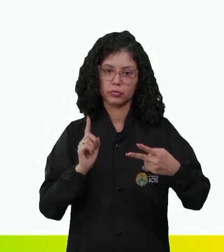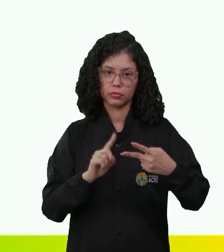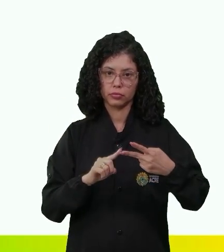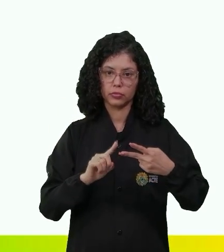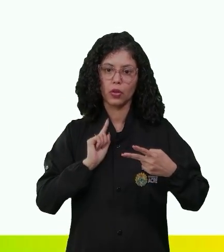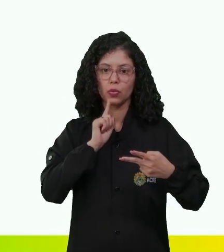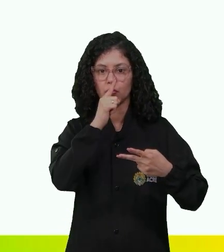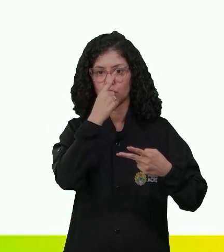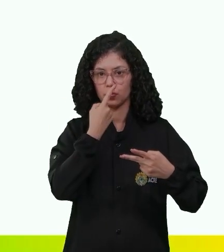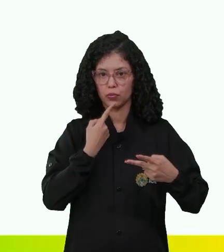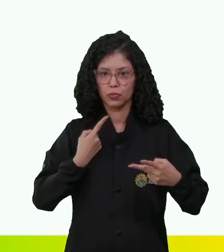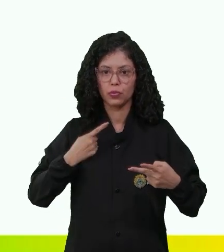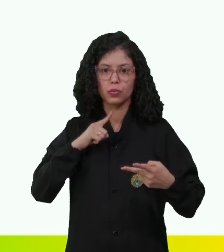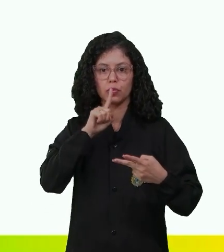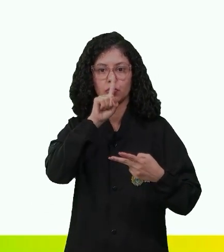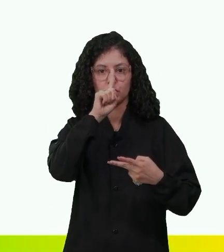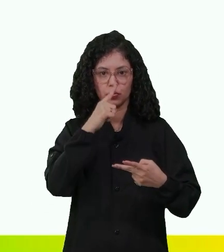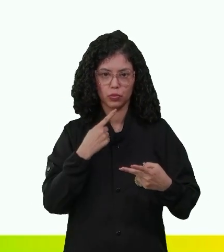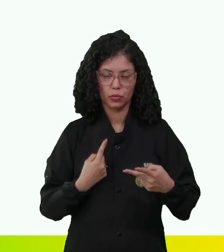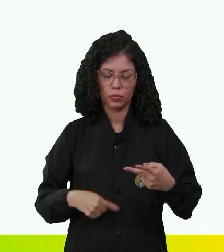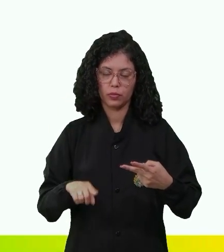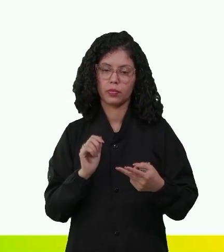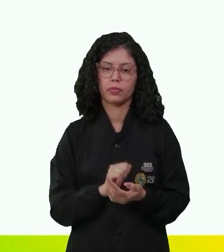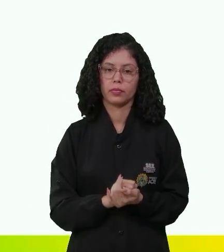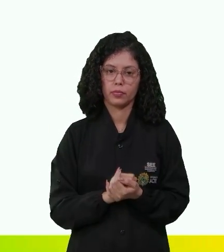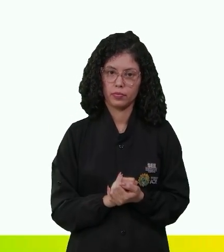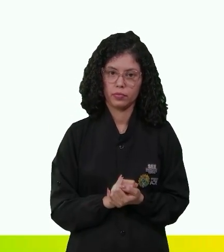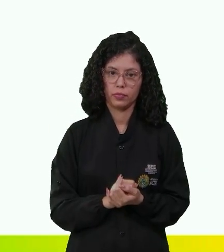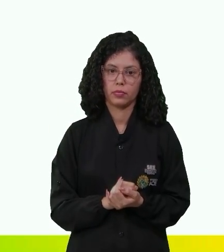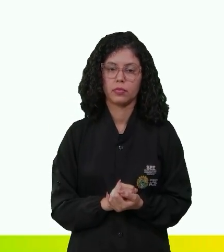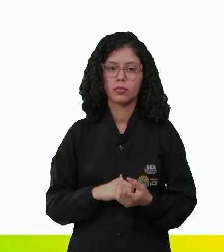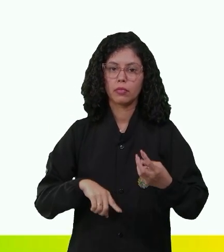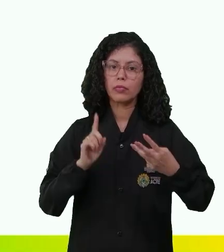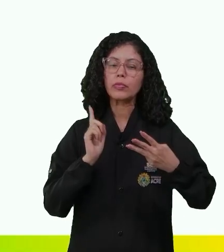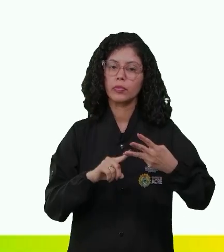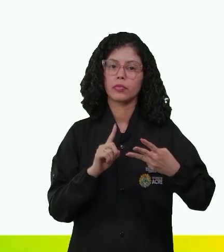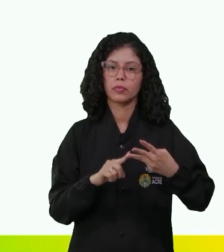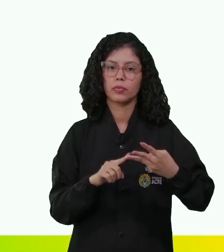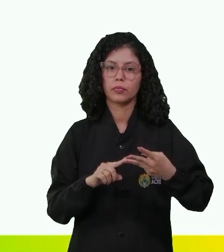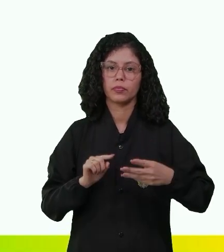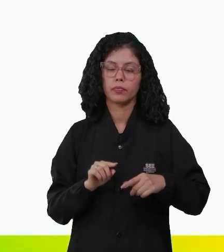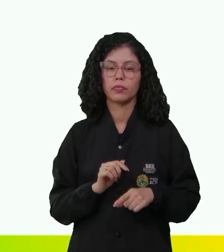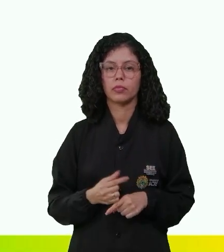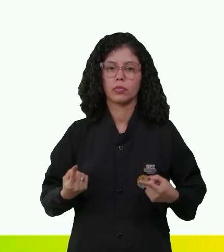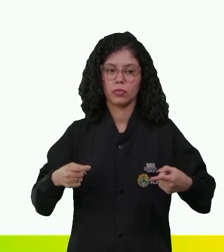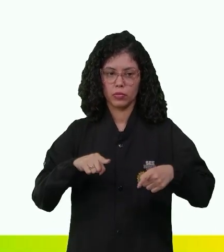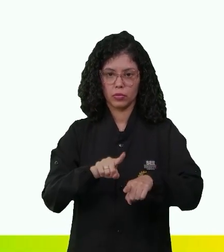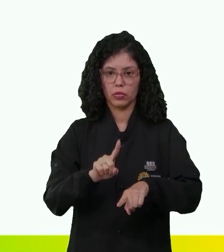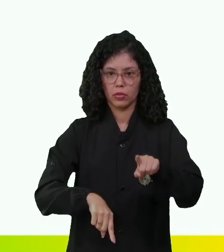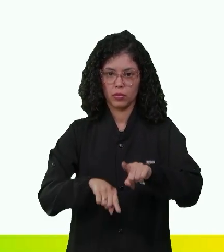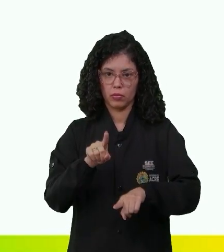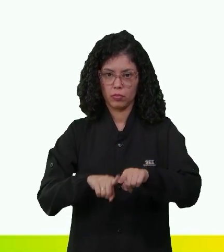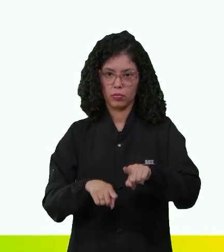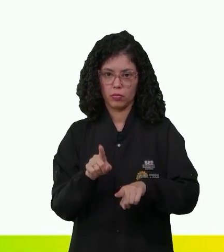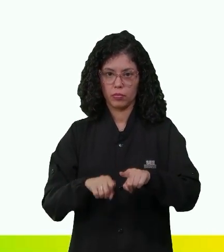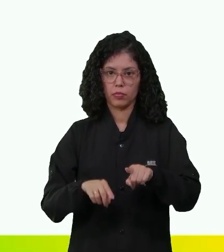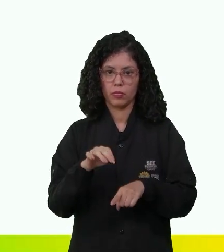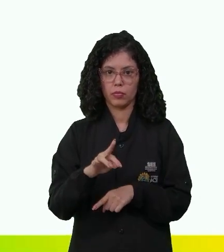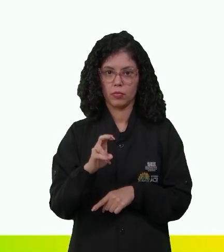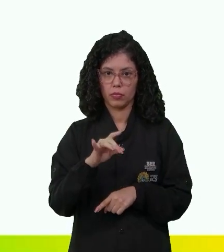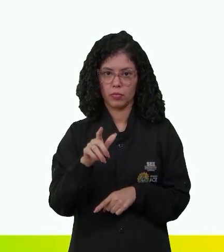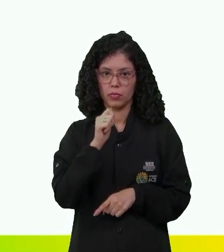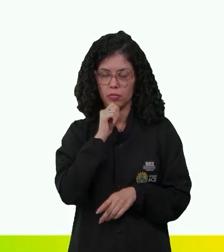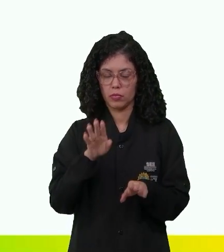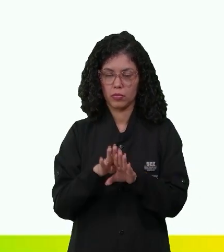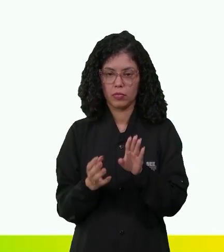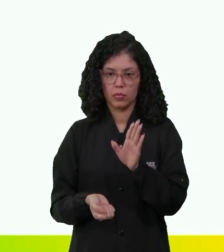a cana-de-açúcar e depois a mineração. Então é importante a